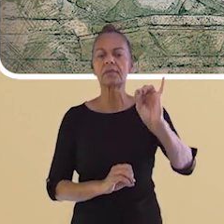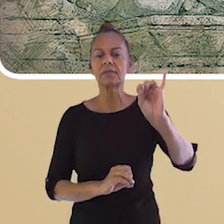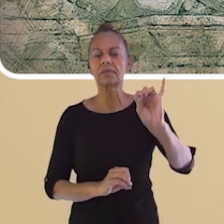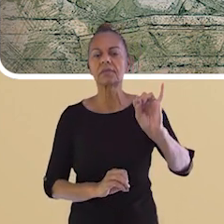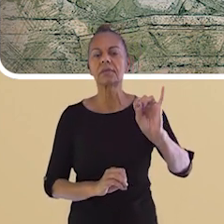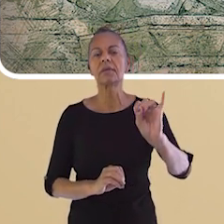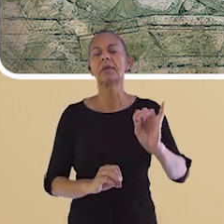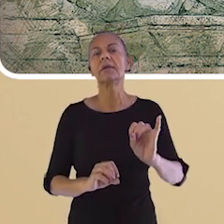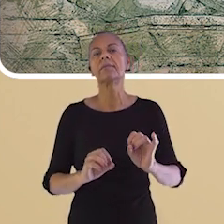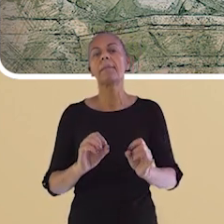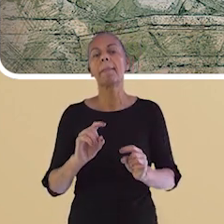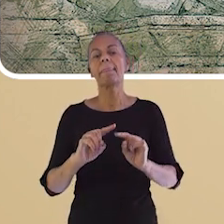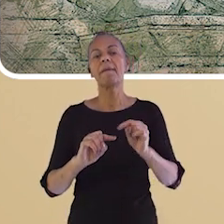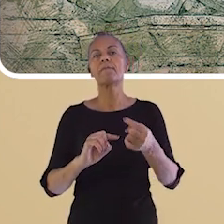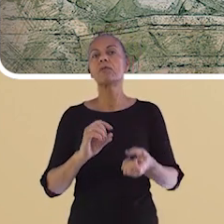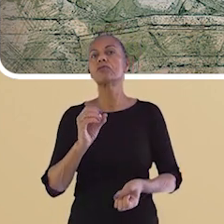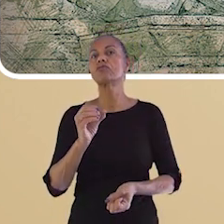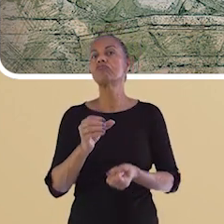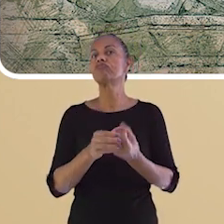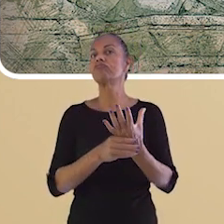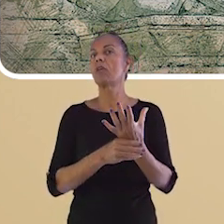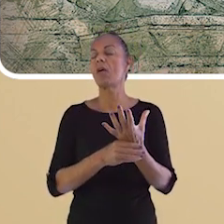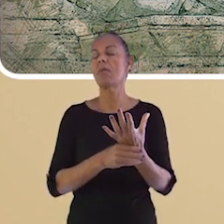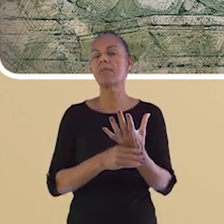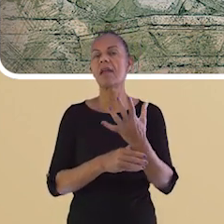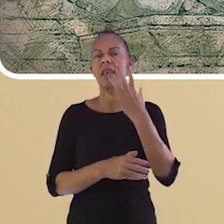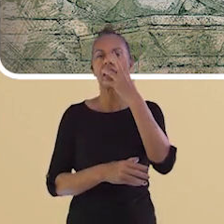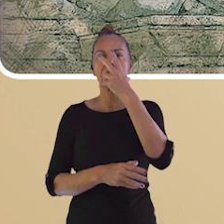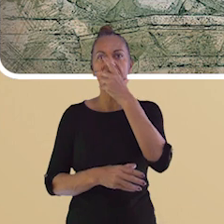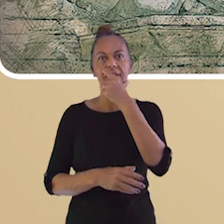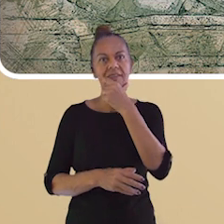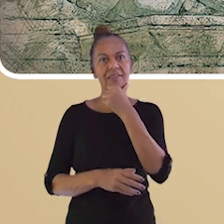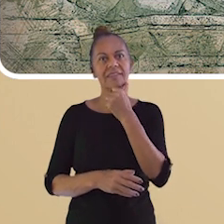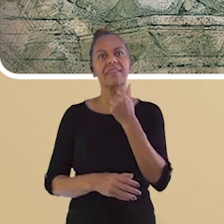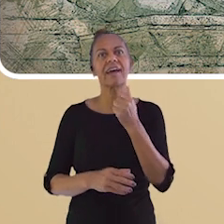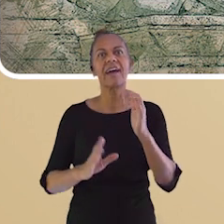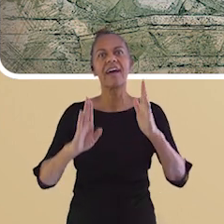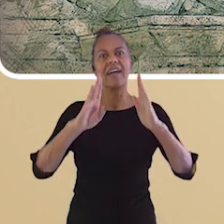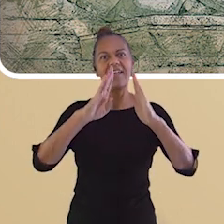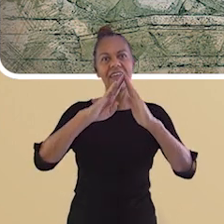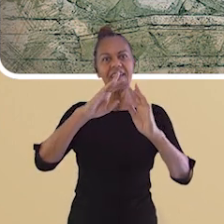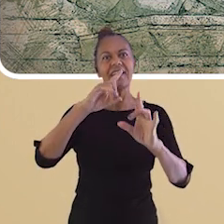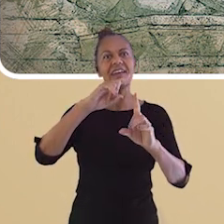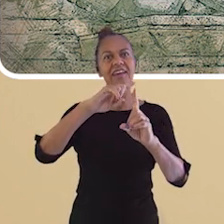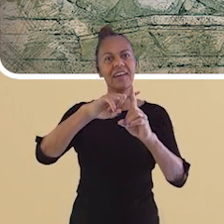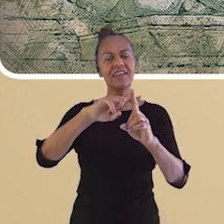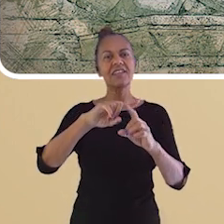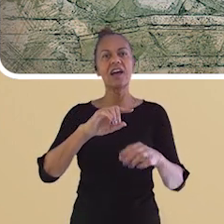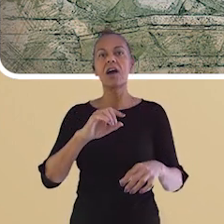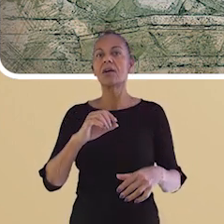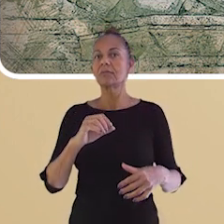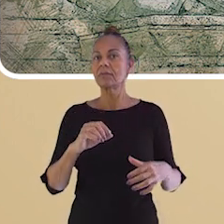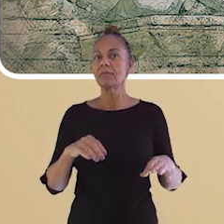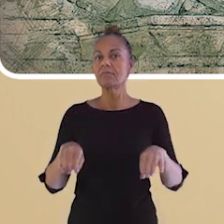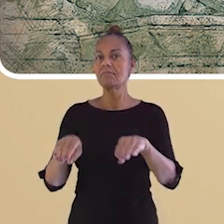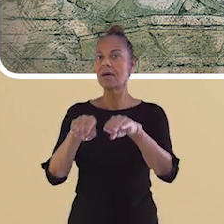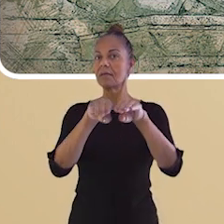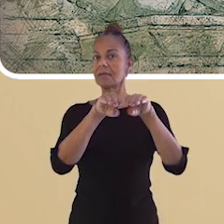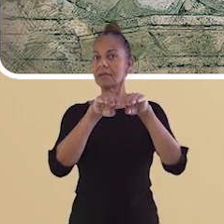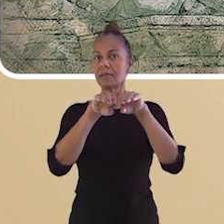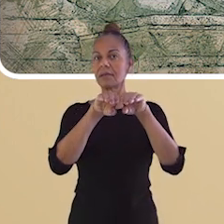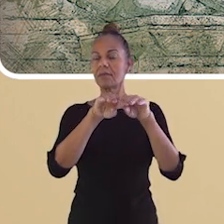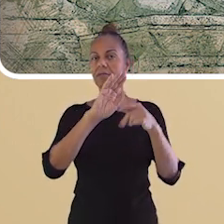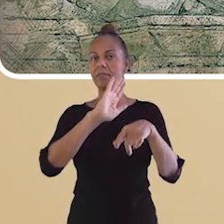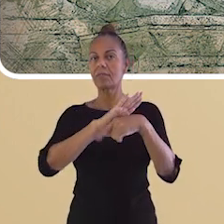e importância. Isso nos gerou obras lindíssimas encomendadas pela Igreja e com o padrão de beleza